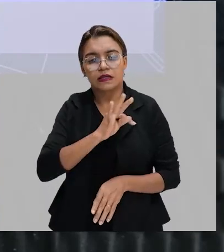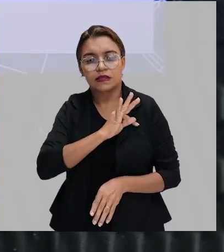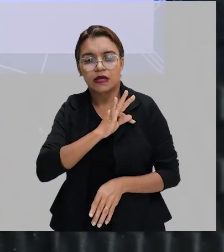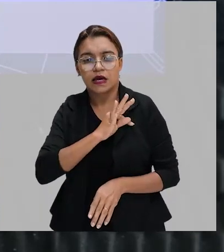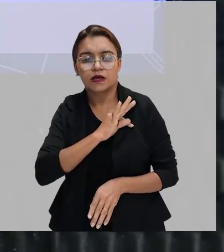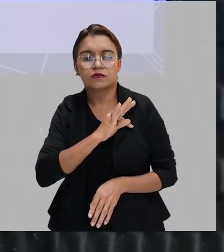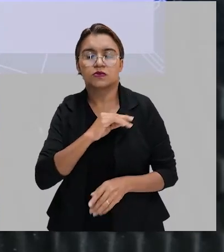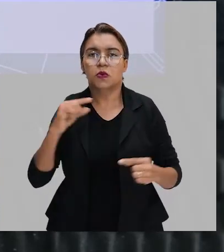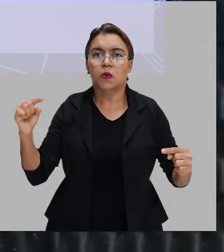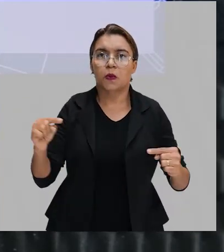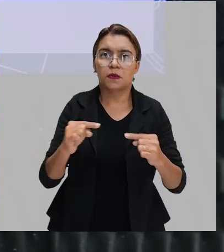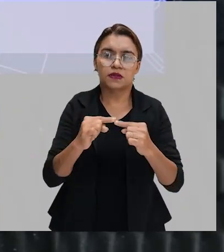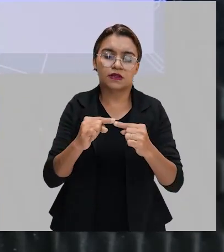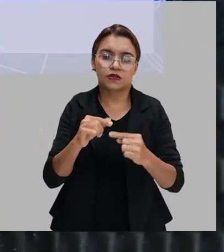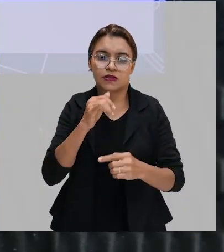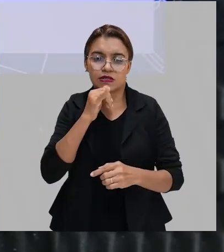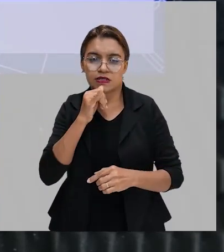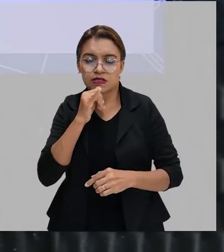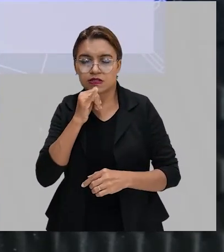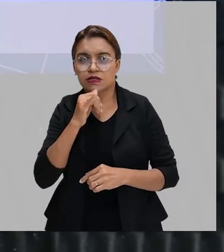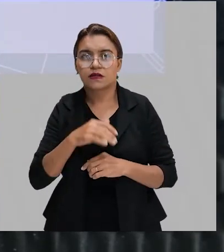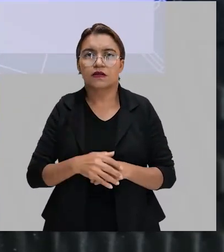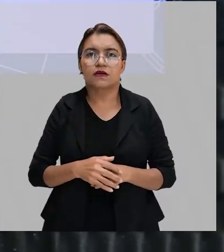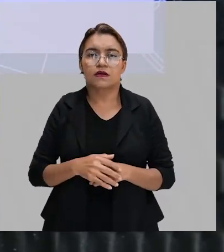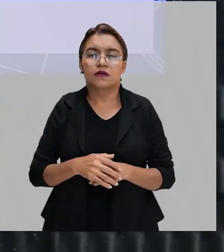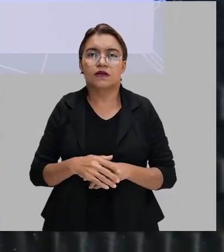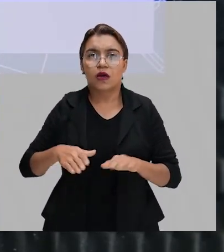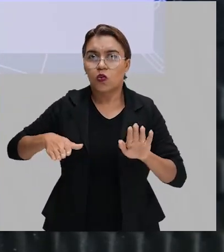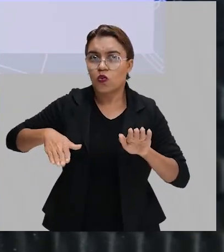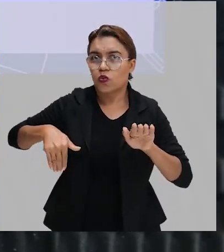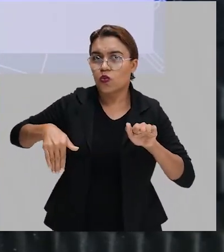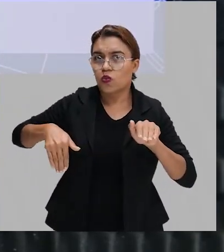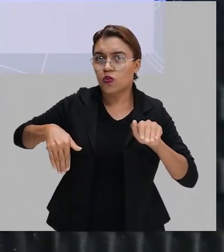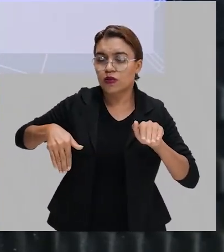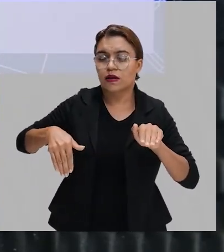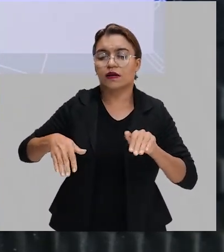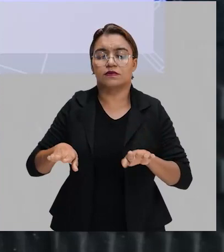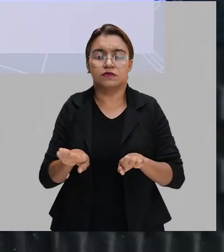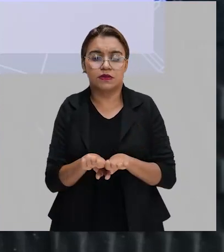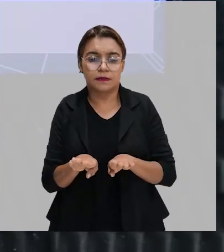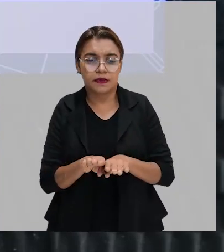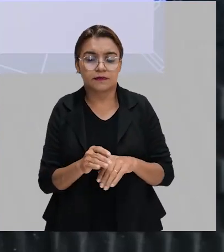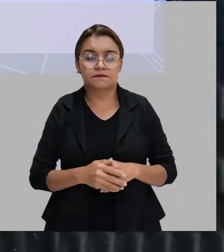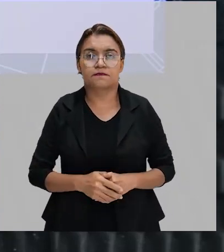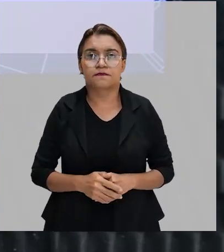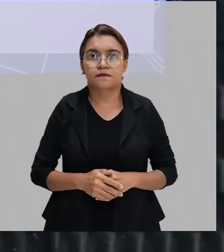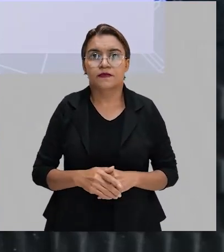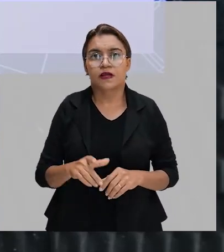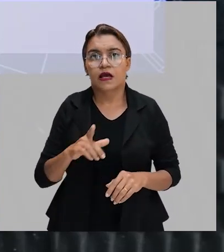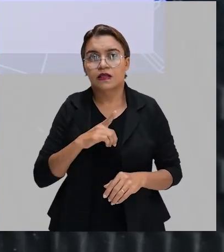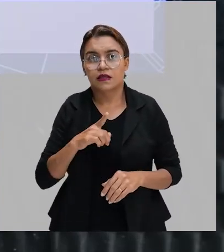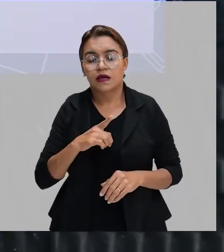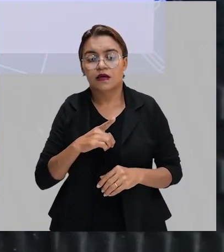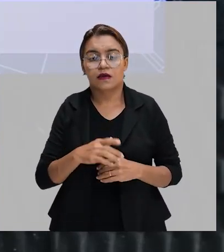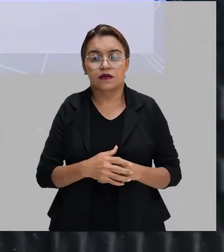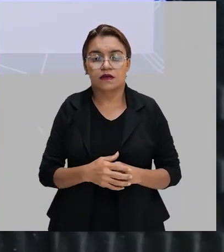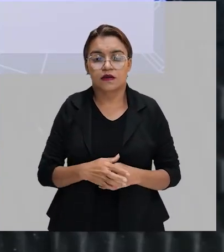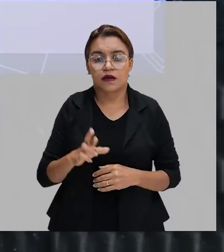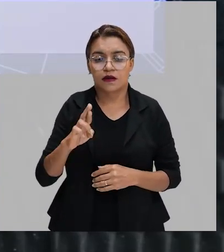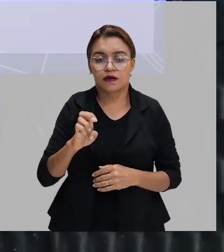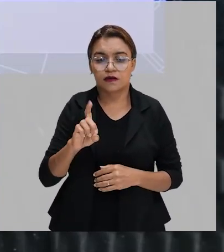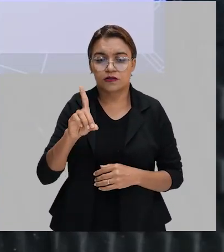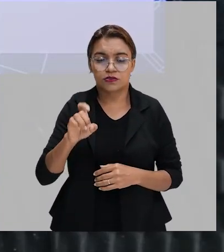a ginástica, o nado artístico, de rede, o vôlei, o badminton,